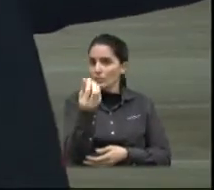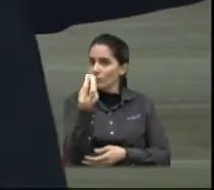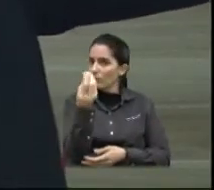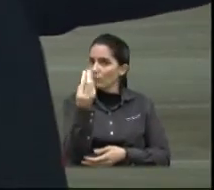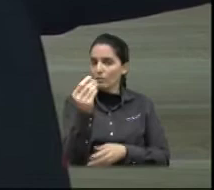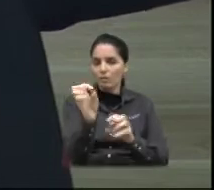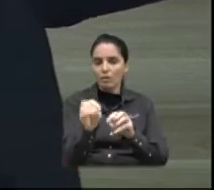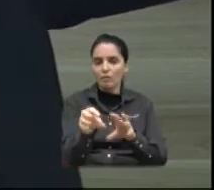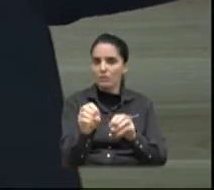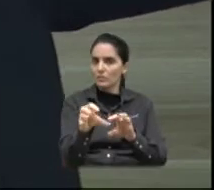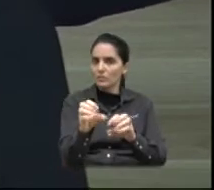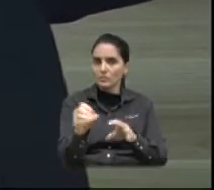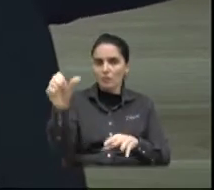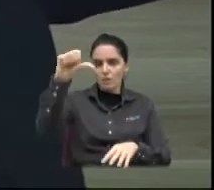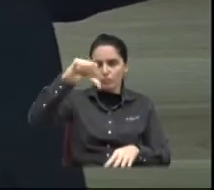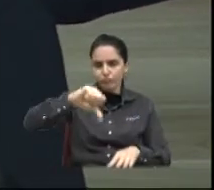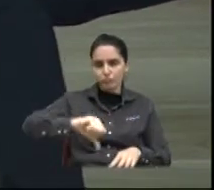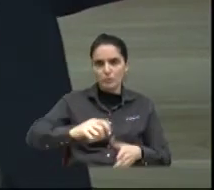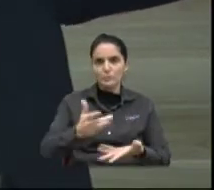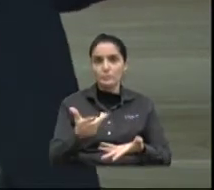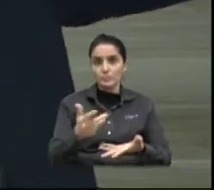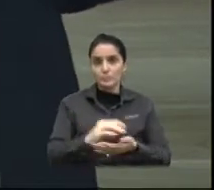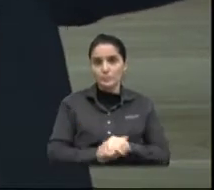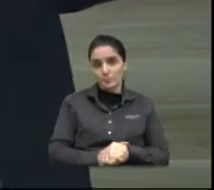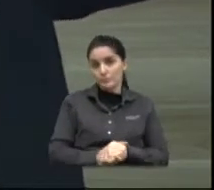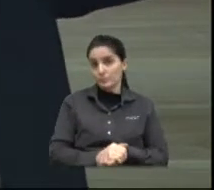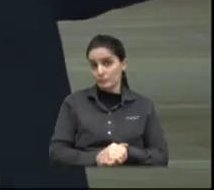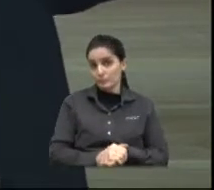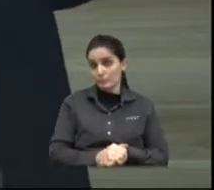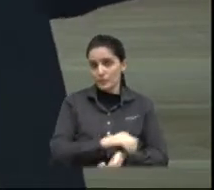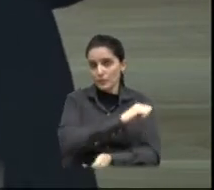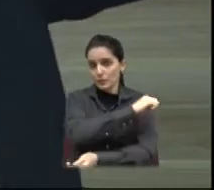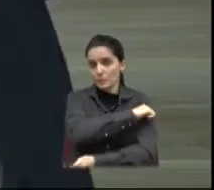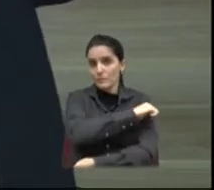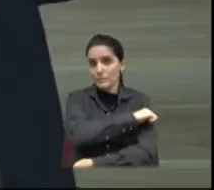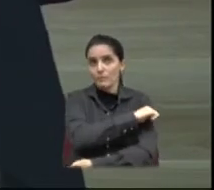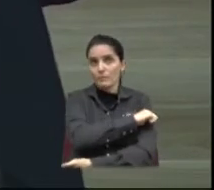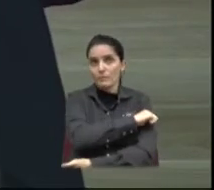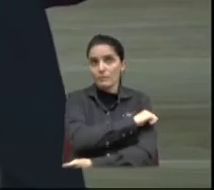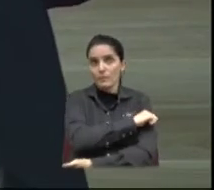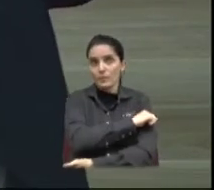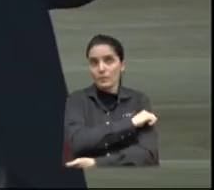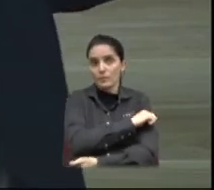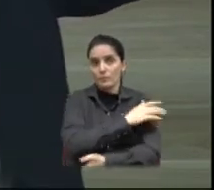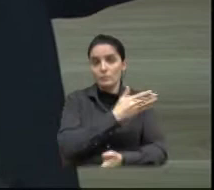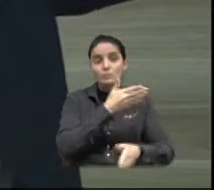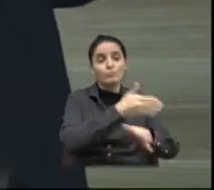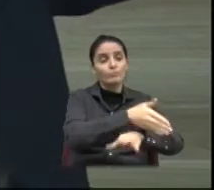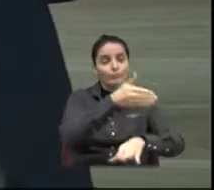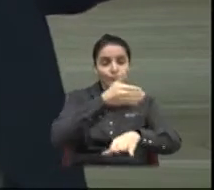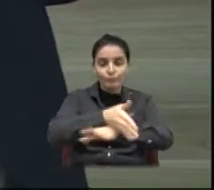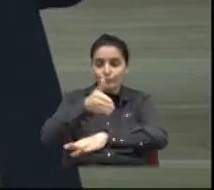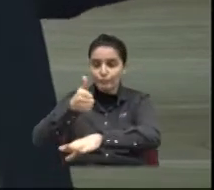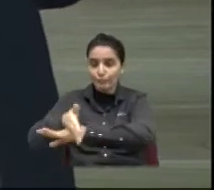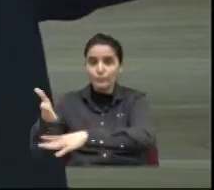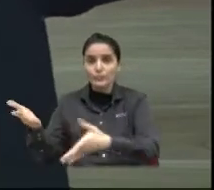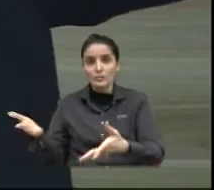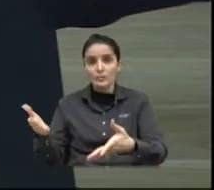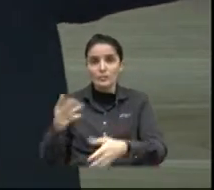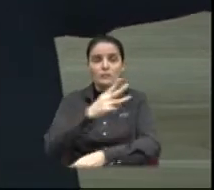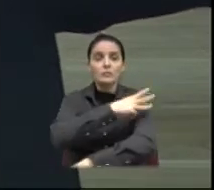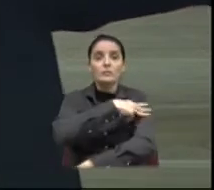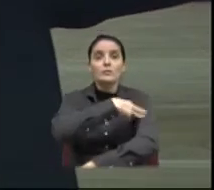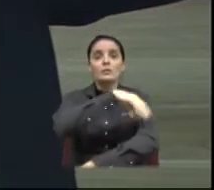estado basta olhar para onde esses alunos que são indo a hora que terminar o terceiro